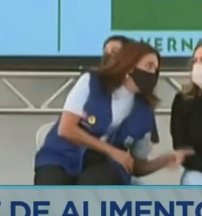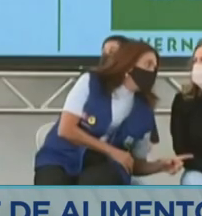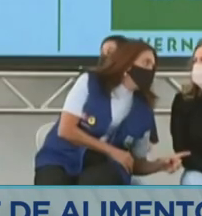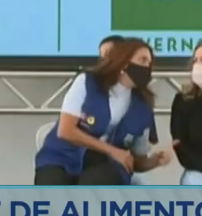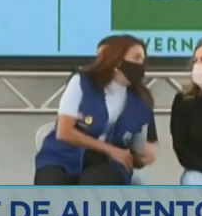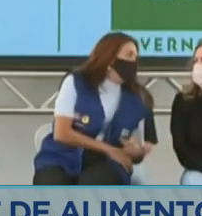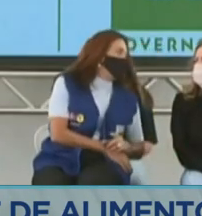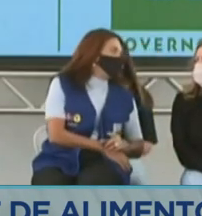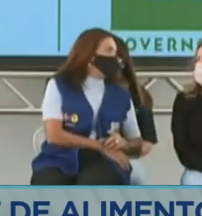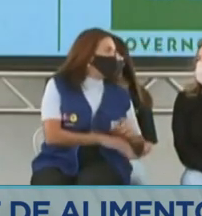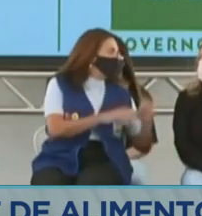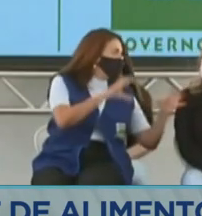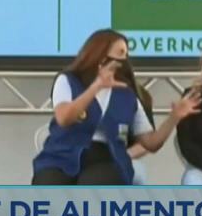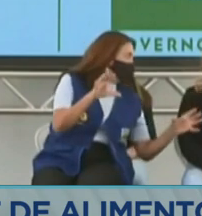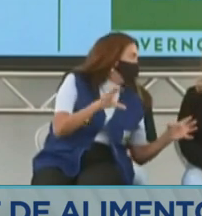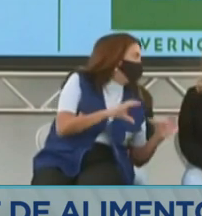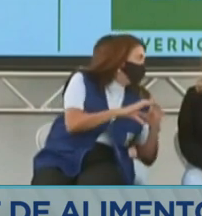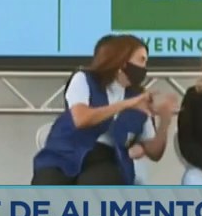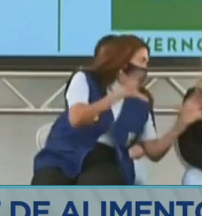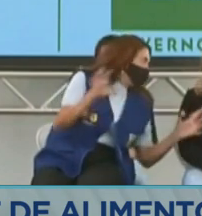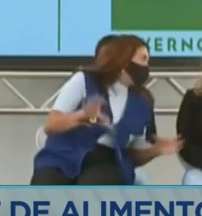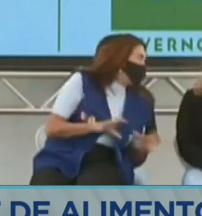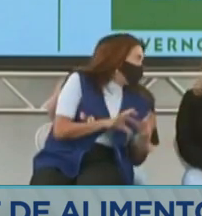até as escolas para pegar esses kits?